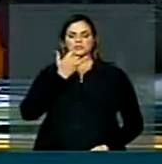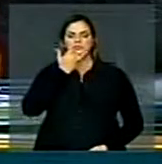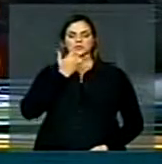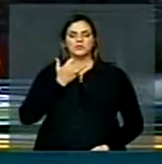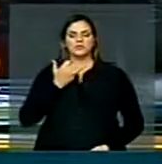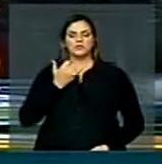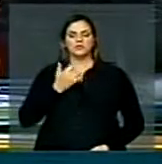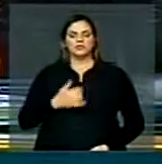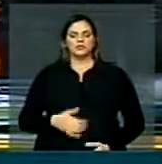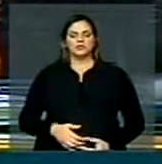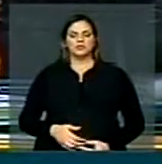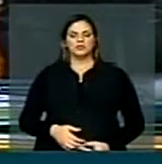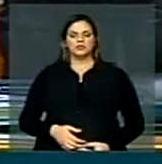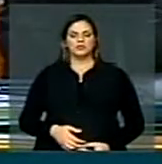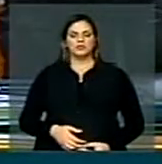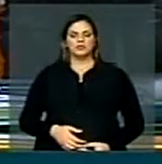perdoe.